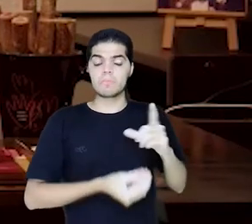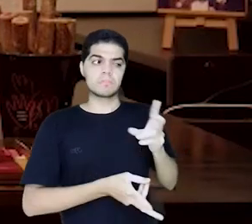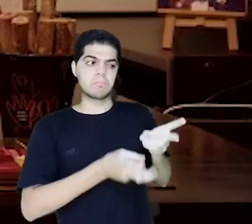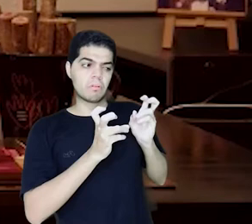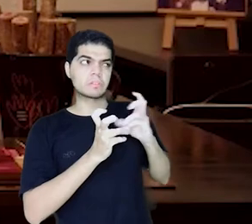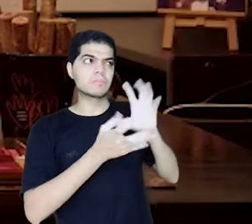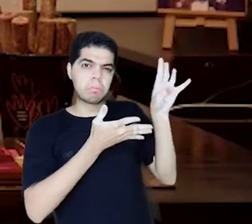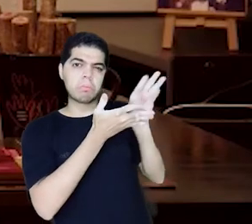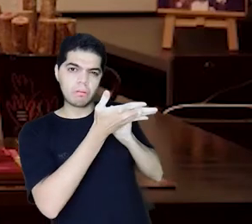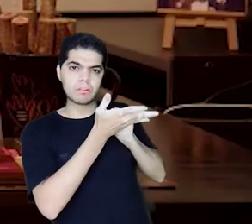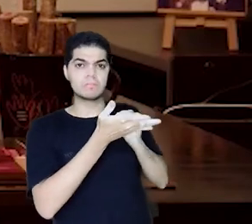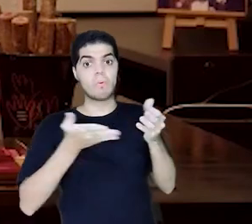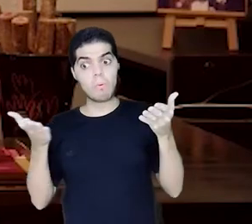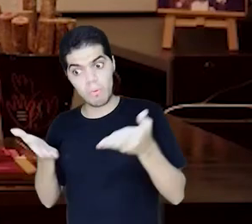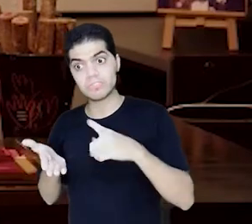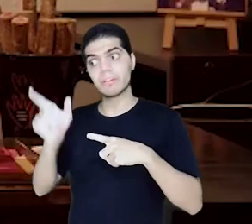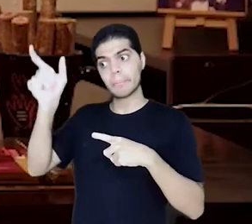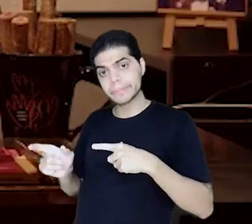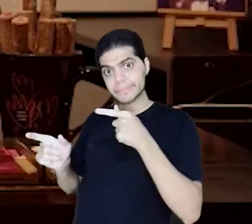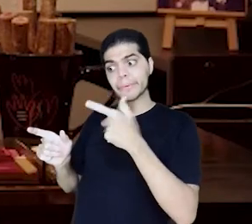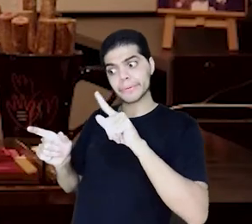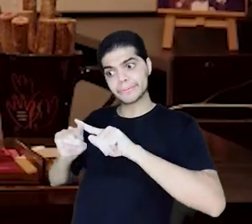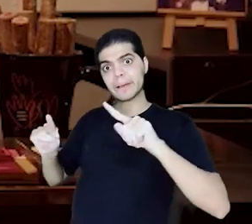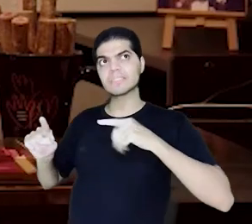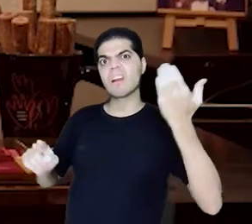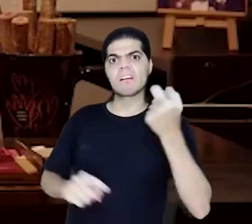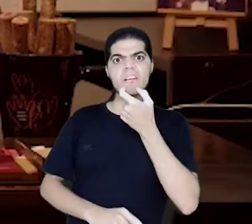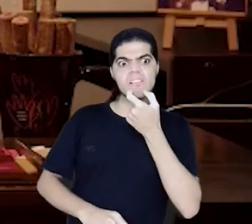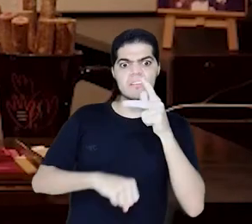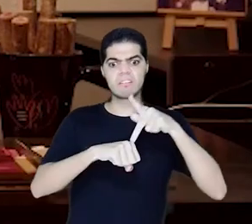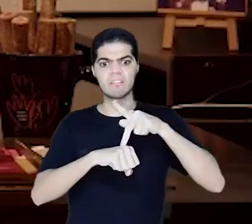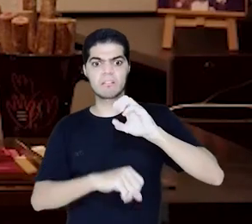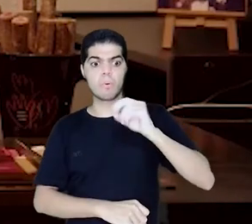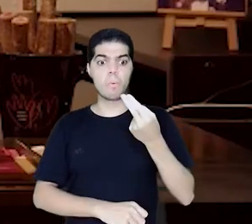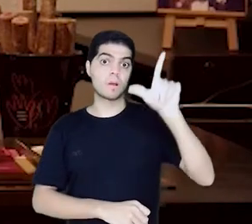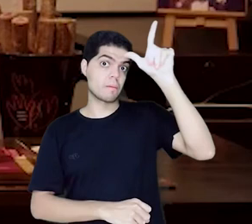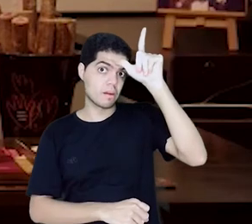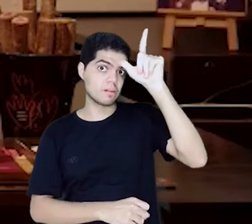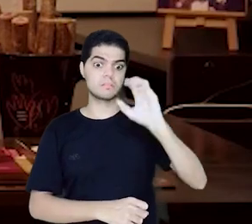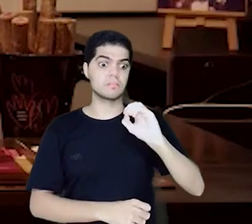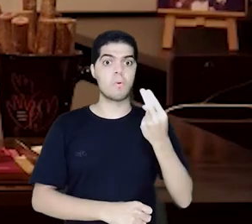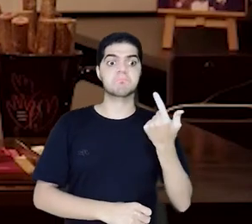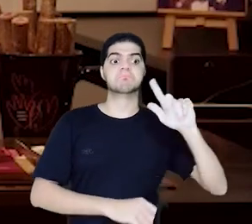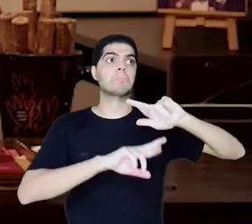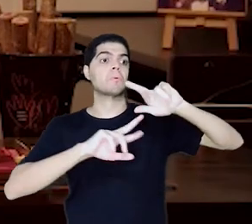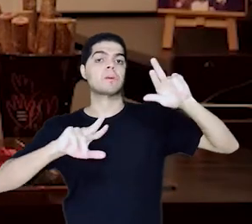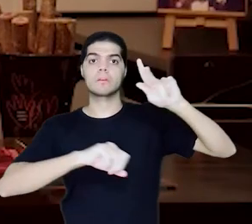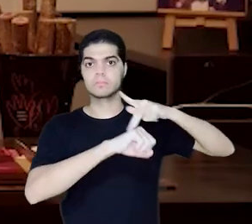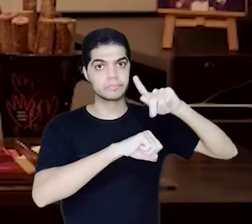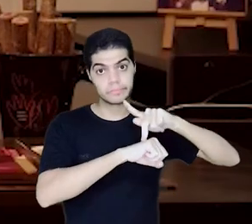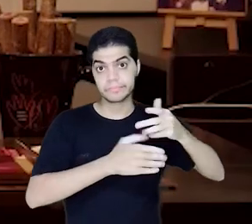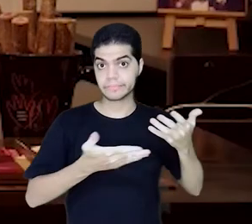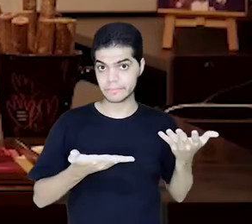retrato do colonizador, que hoje é outro, mas já foi Inglaterra, pode ter sido Alemanha, pode ter sido qualquer outro país. Então,